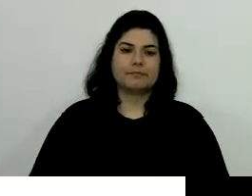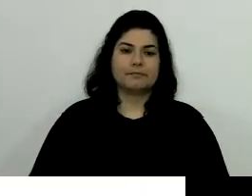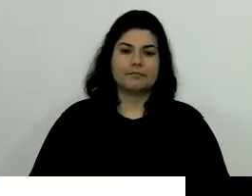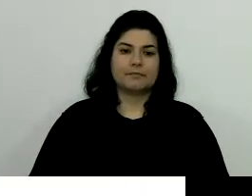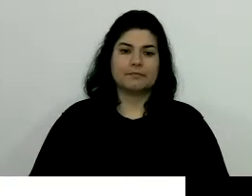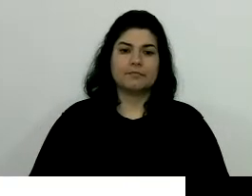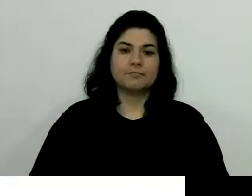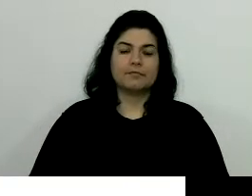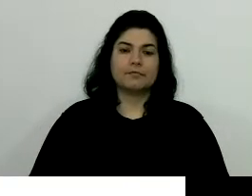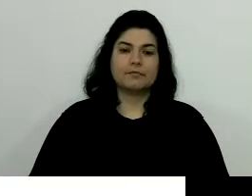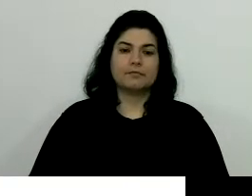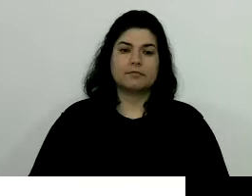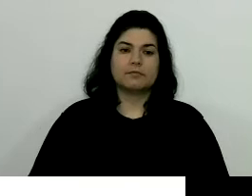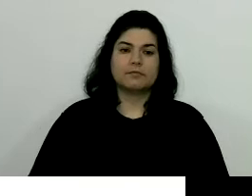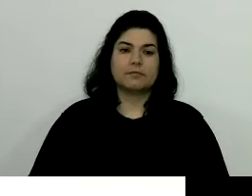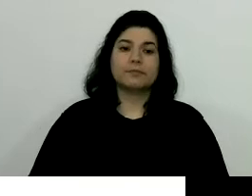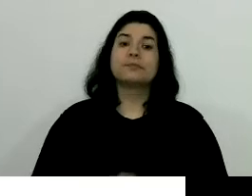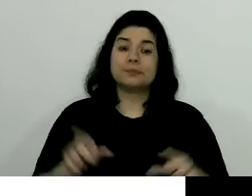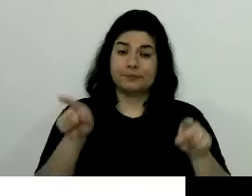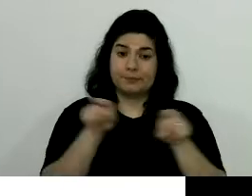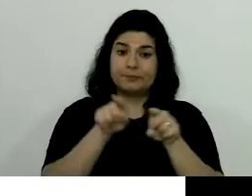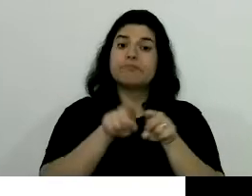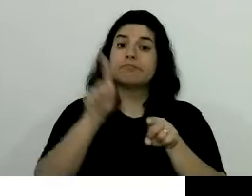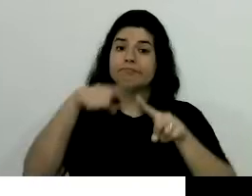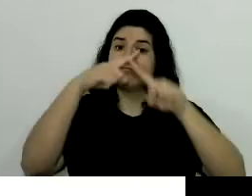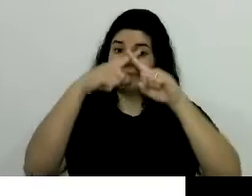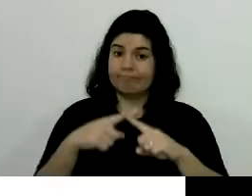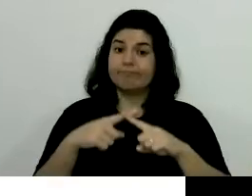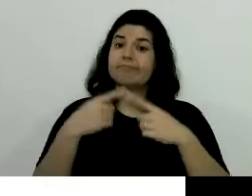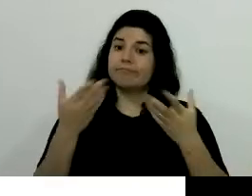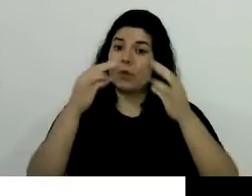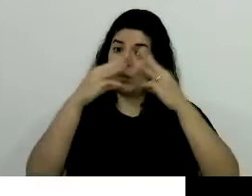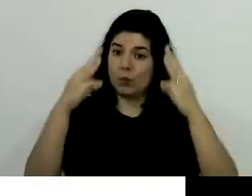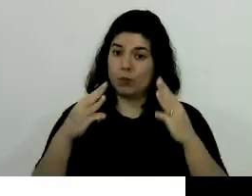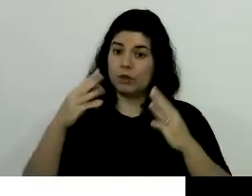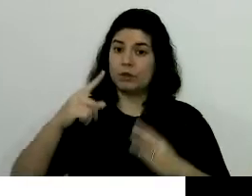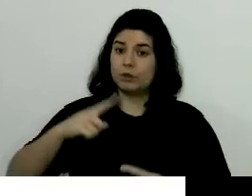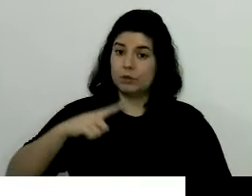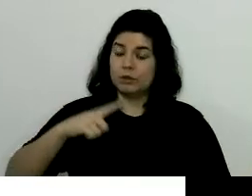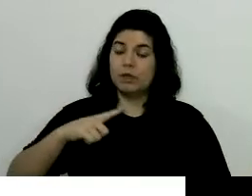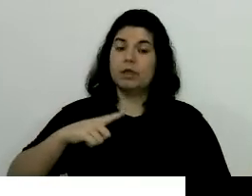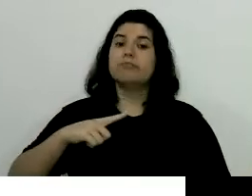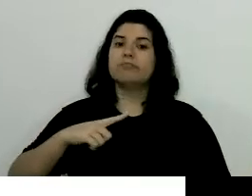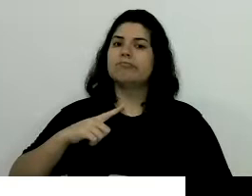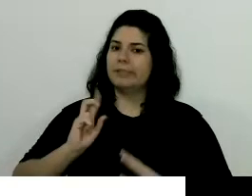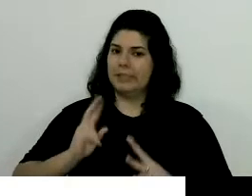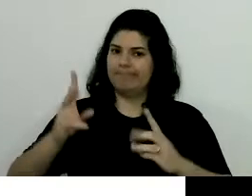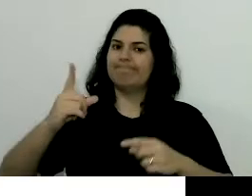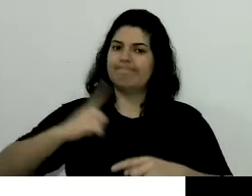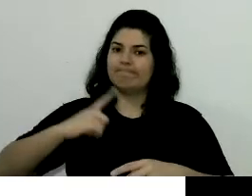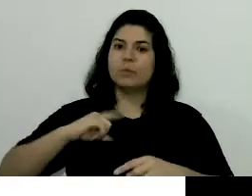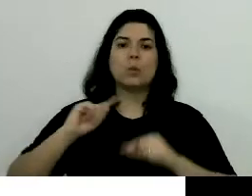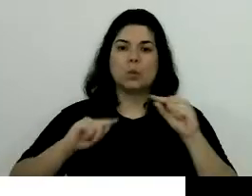E por fim, um desafio que é muito particular do museu nesse momento, mas que a gente enfrenta desde sempre, que é